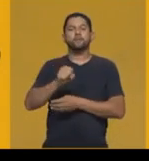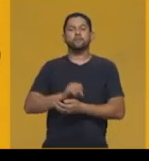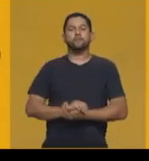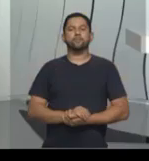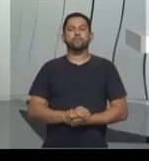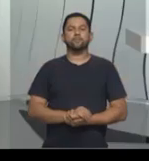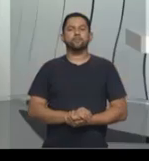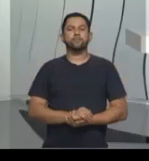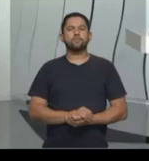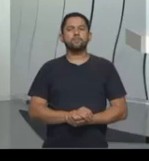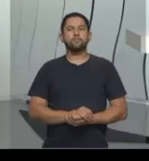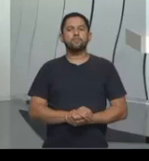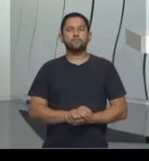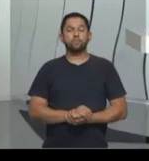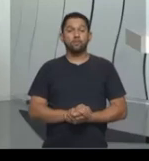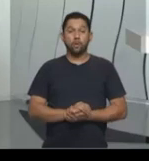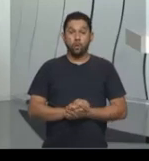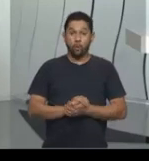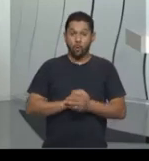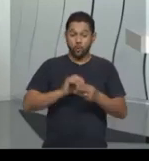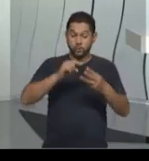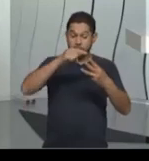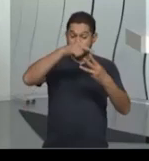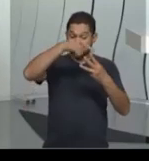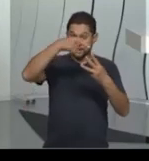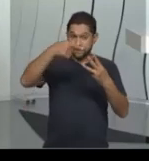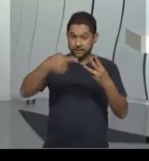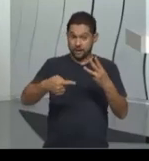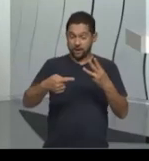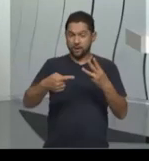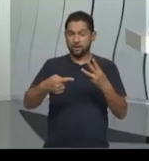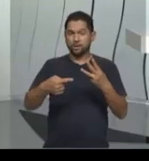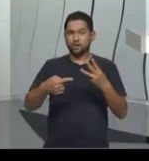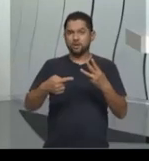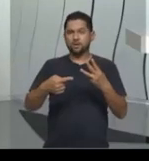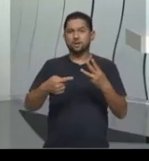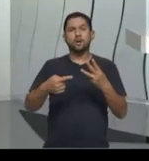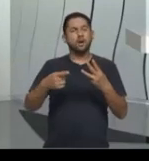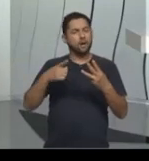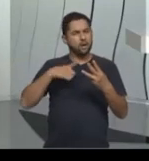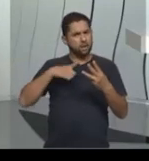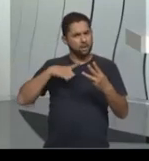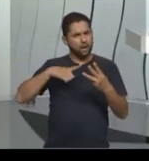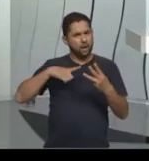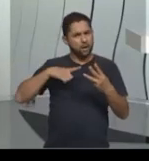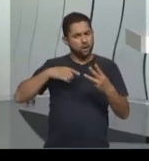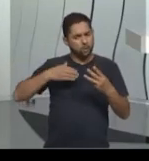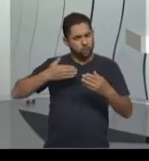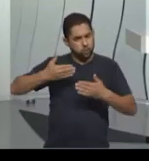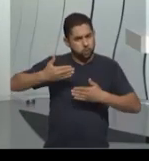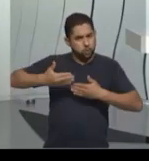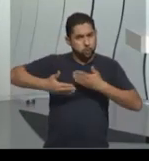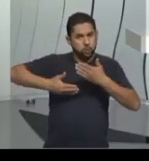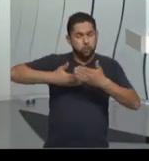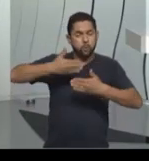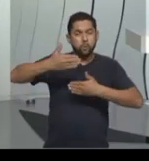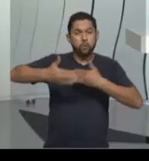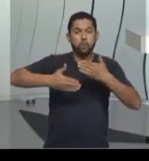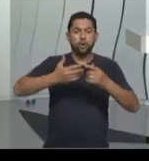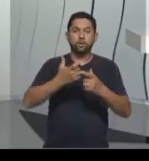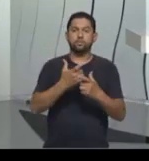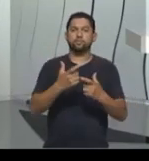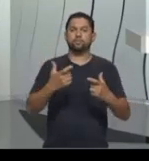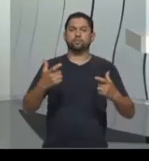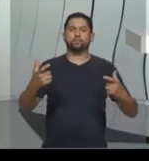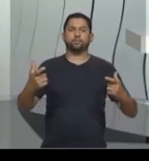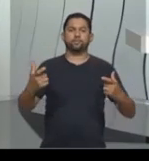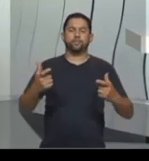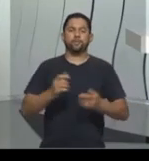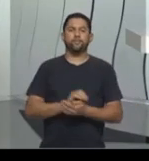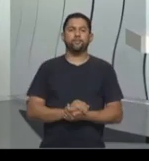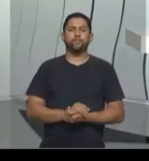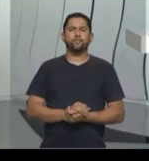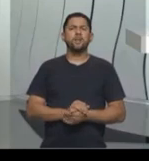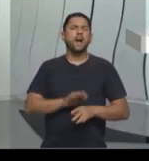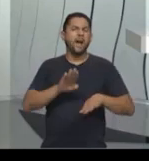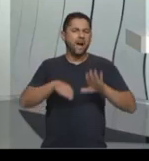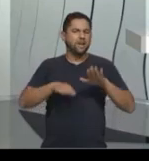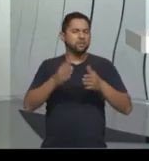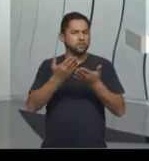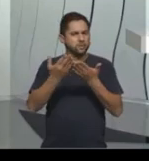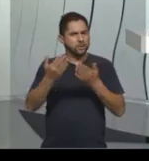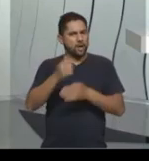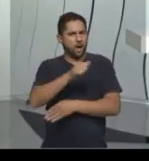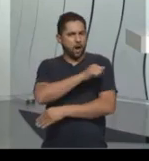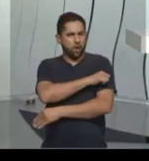de GPS. Essas áreas são áreas de grande crescimento. Então, muitas vezes, para um aluno, para você, né, aluno